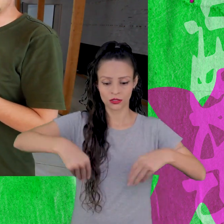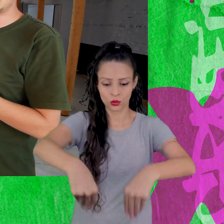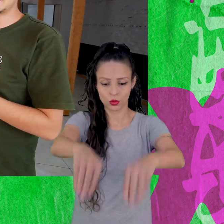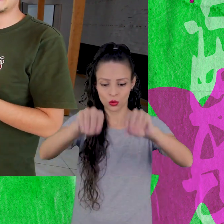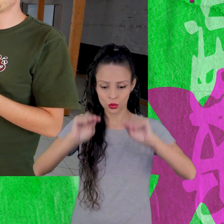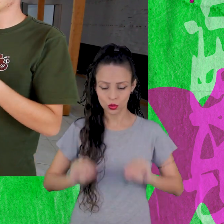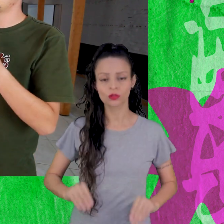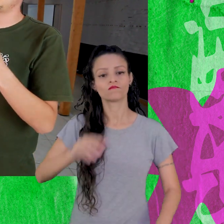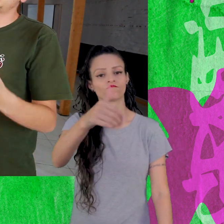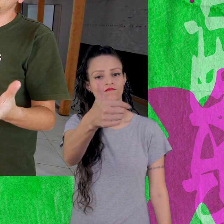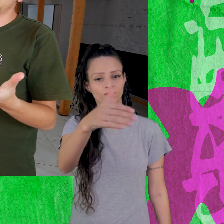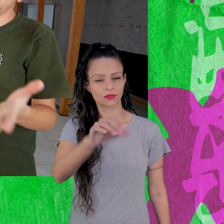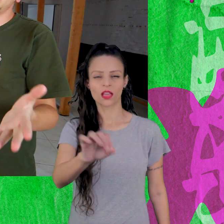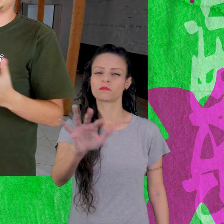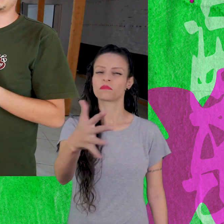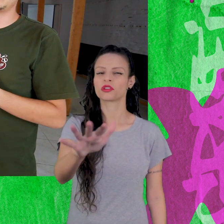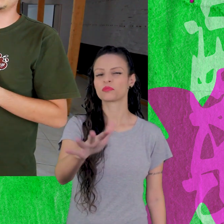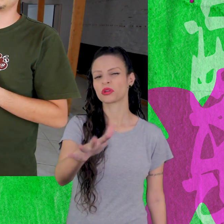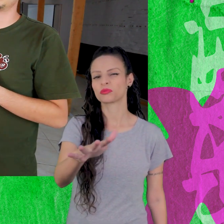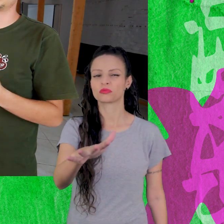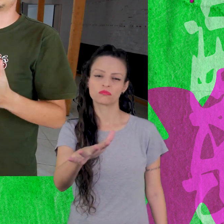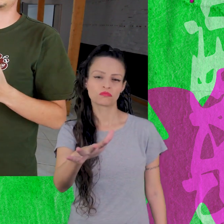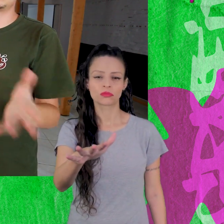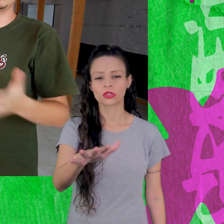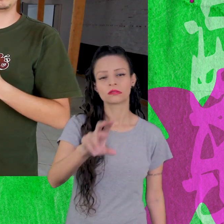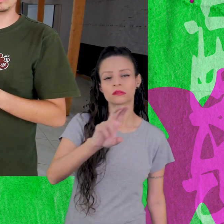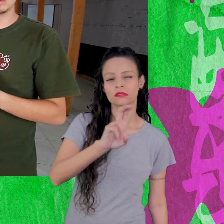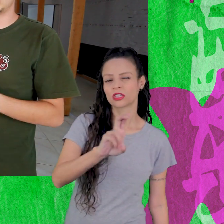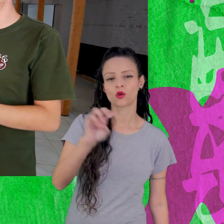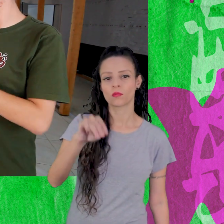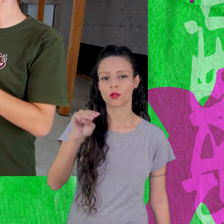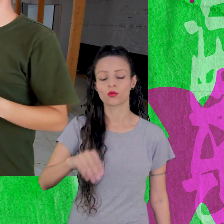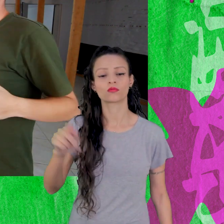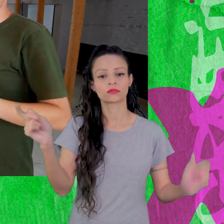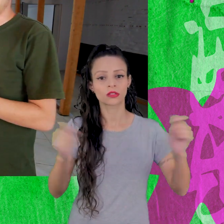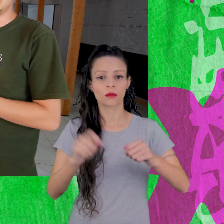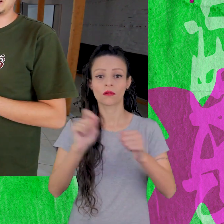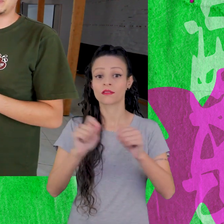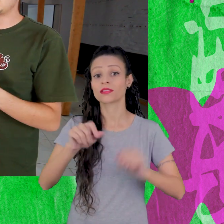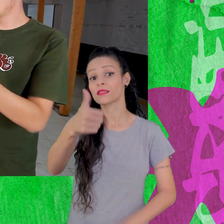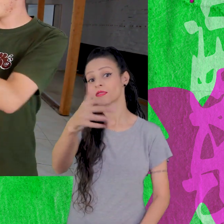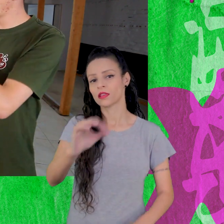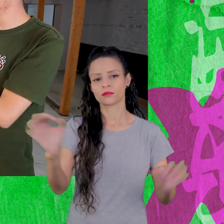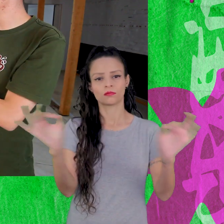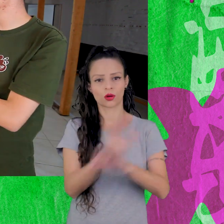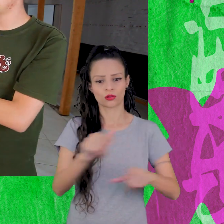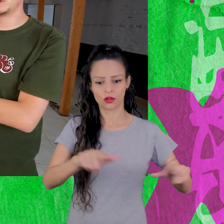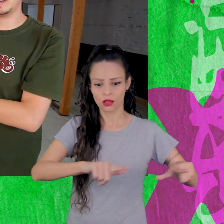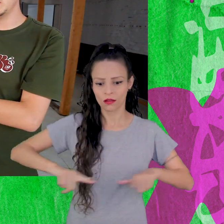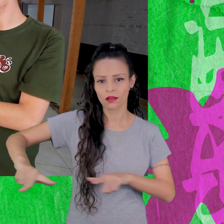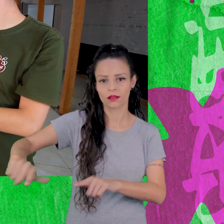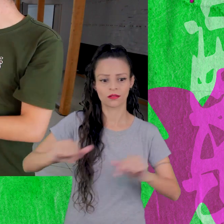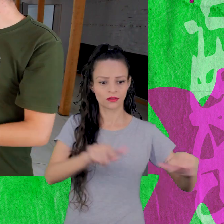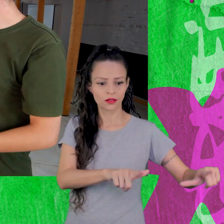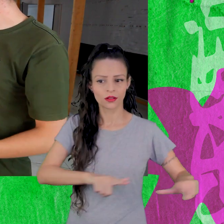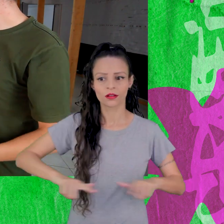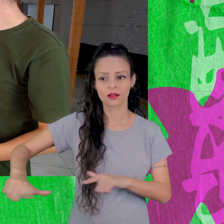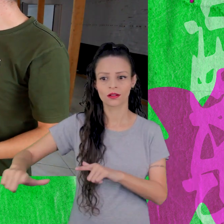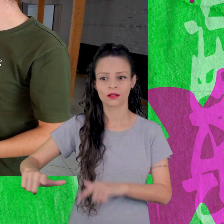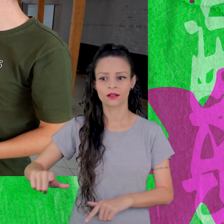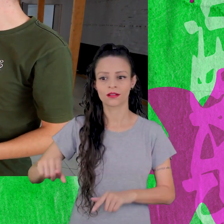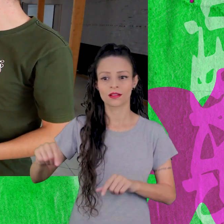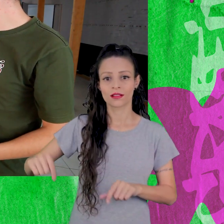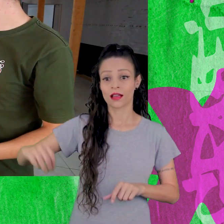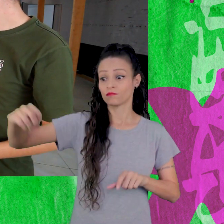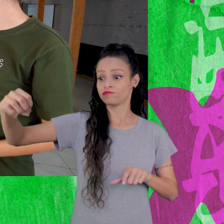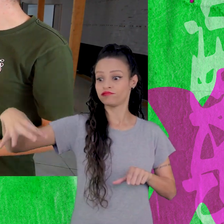10 peças, em torno de aí uns 5 minutos eu consigo fazer as 10 peças, porque enquanto eu giro aqui, lá